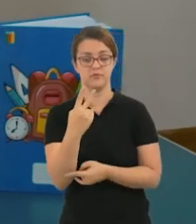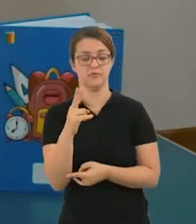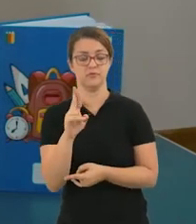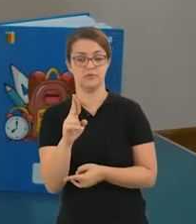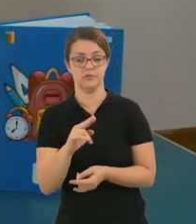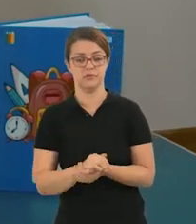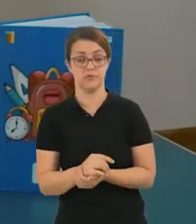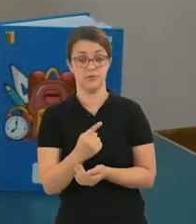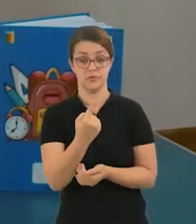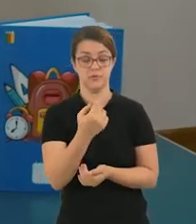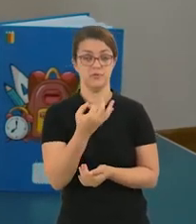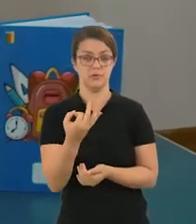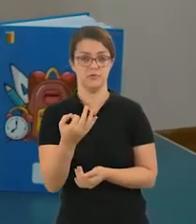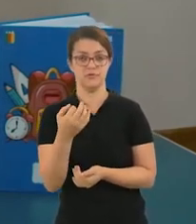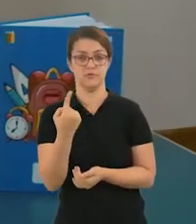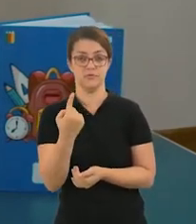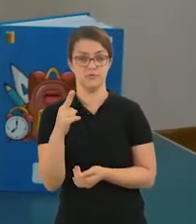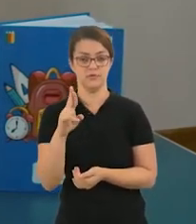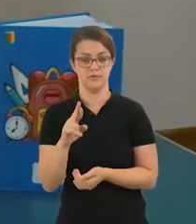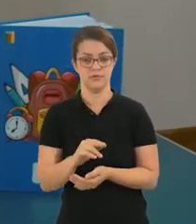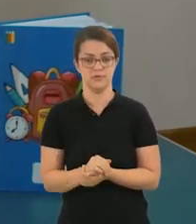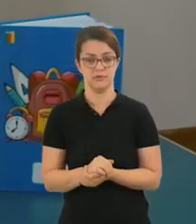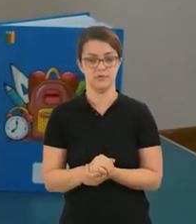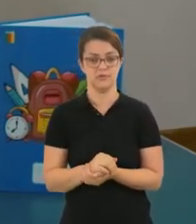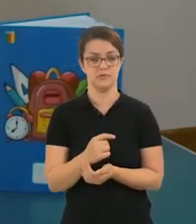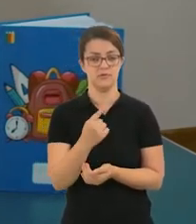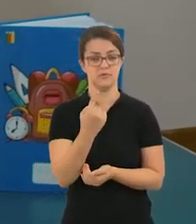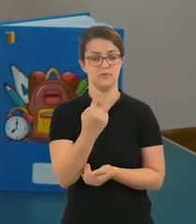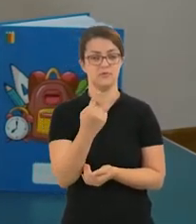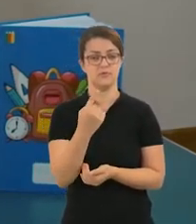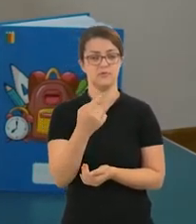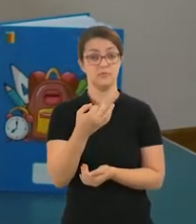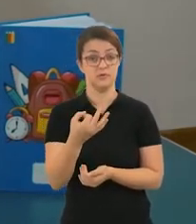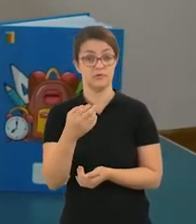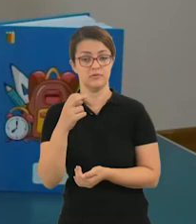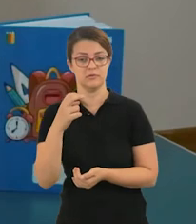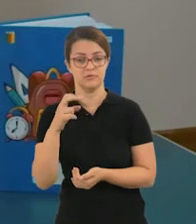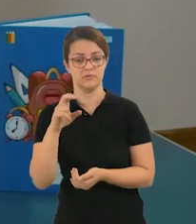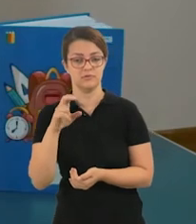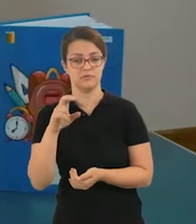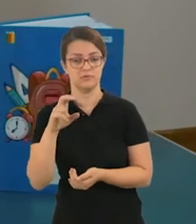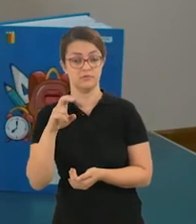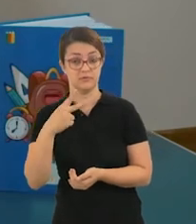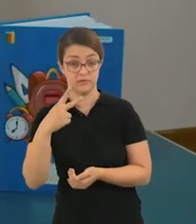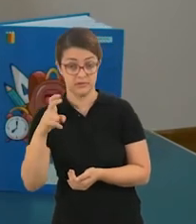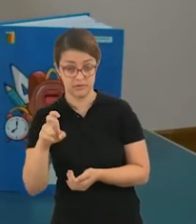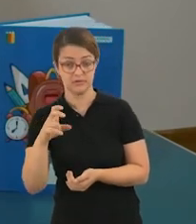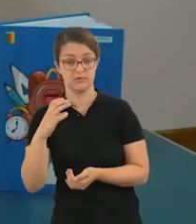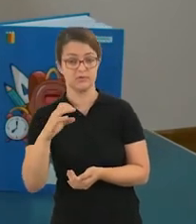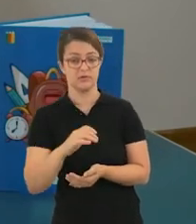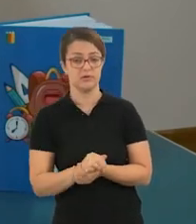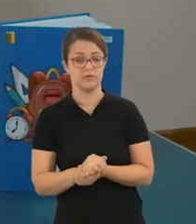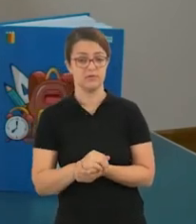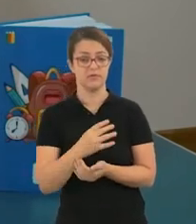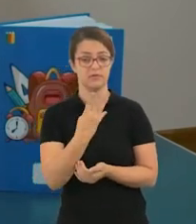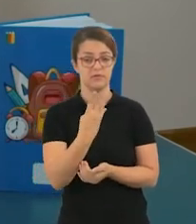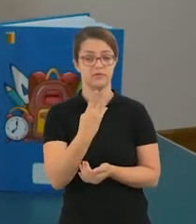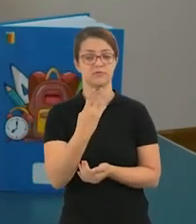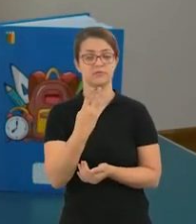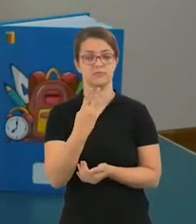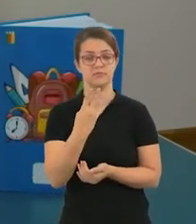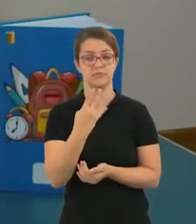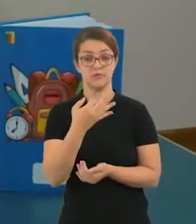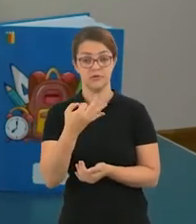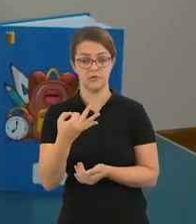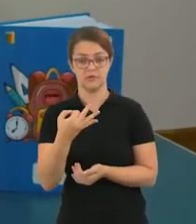uma moeda de R$ 1,00, 3 moedas de 25 centavos e 4 moedas de 5 centavos. Então eu tenho essas